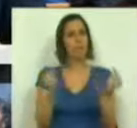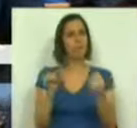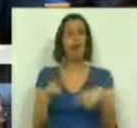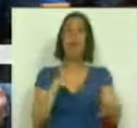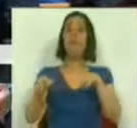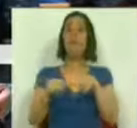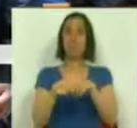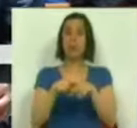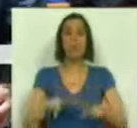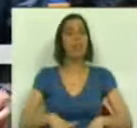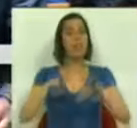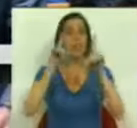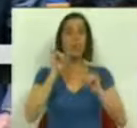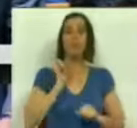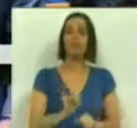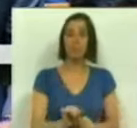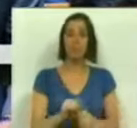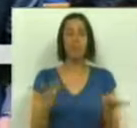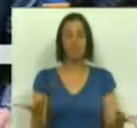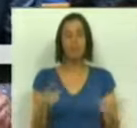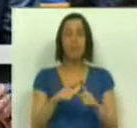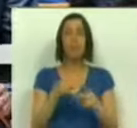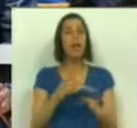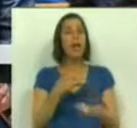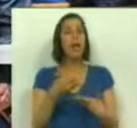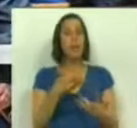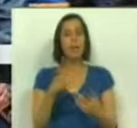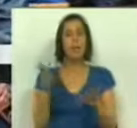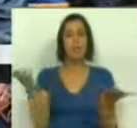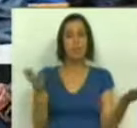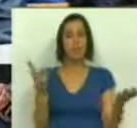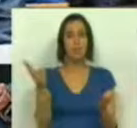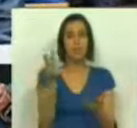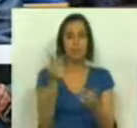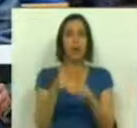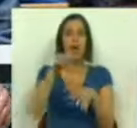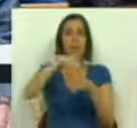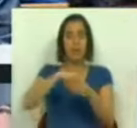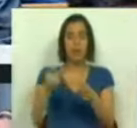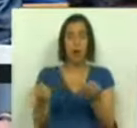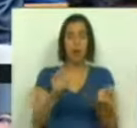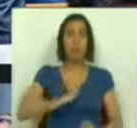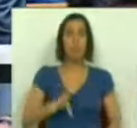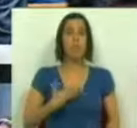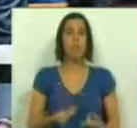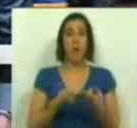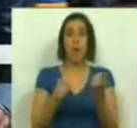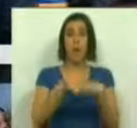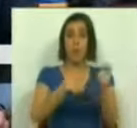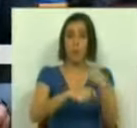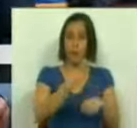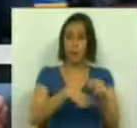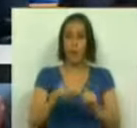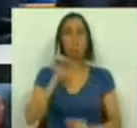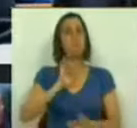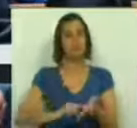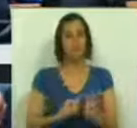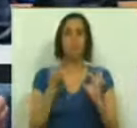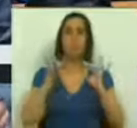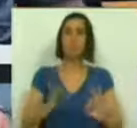das políticas de crescimento. Quer nas relações bilaterais, quer no seio da Organização Mundial do Comércio, é de